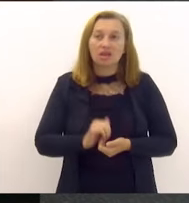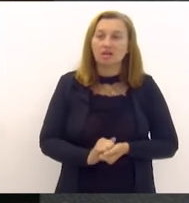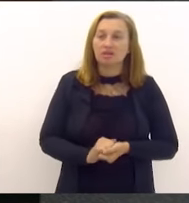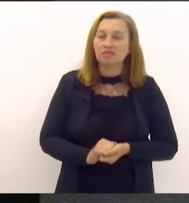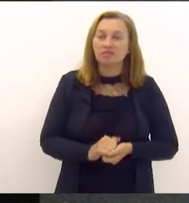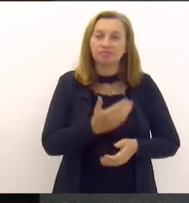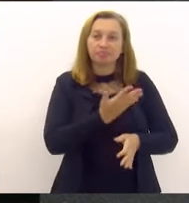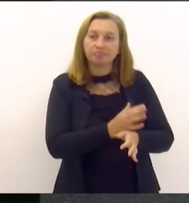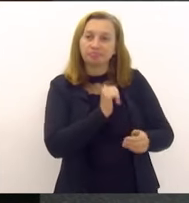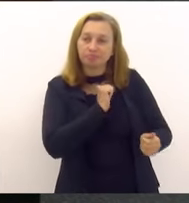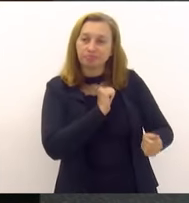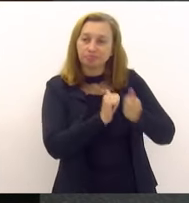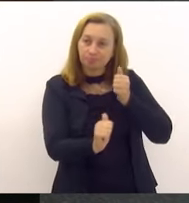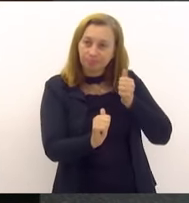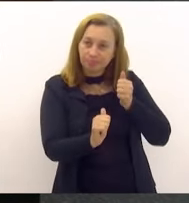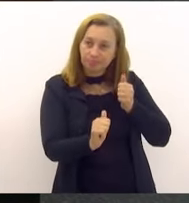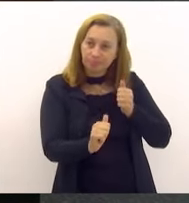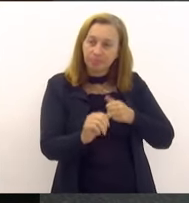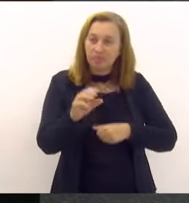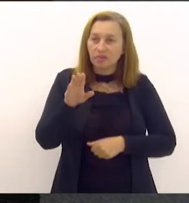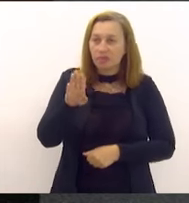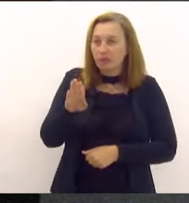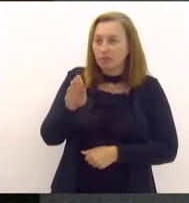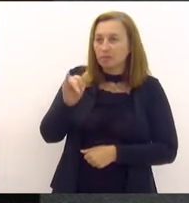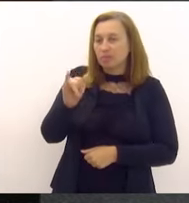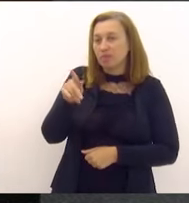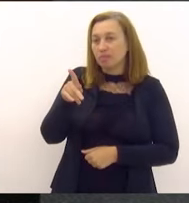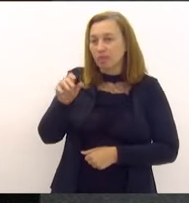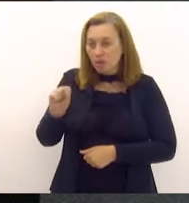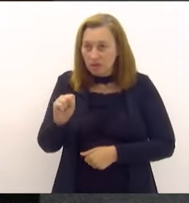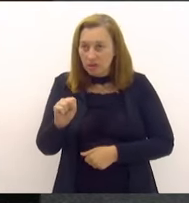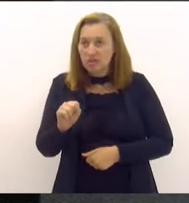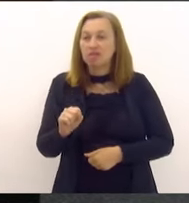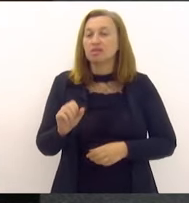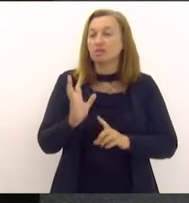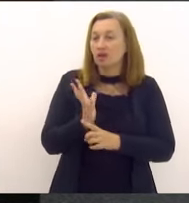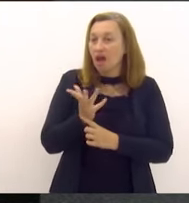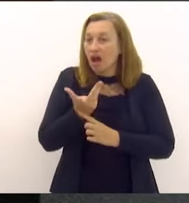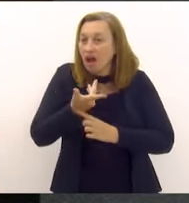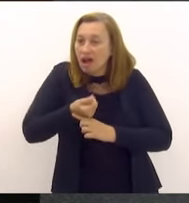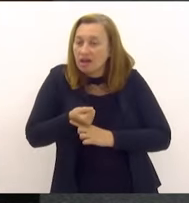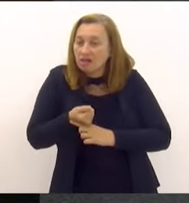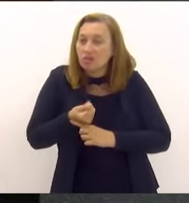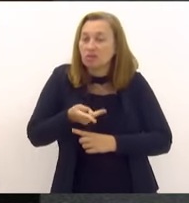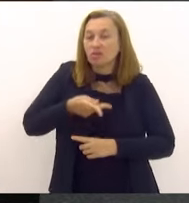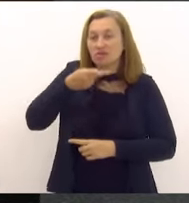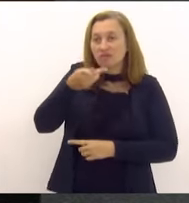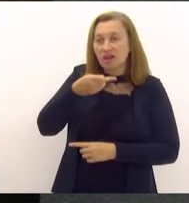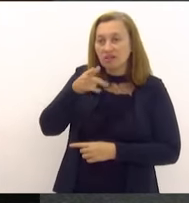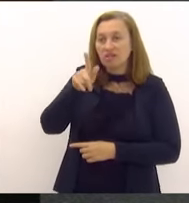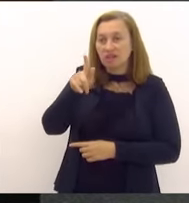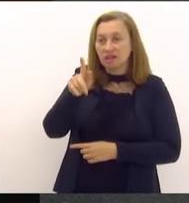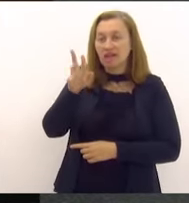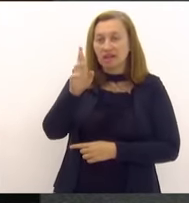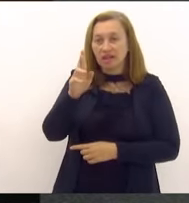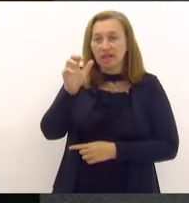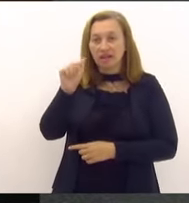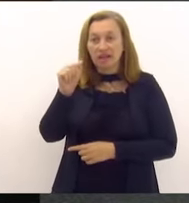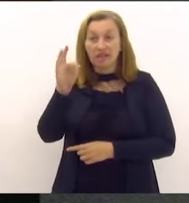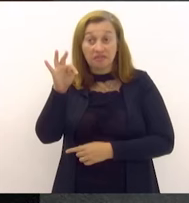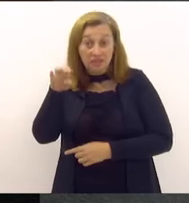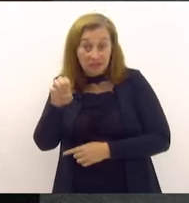prática esportiva, quando a gente fala dos b-boys e b-girls, a prática artística, quando a gente fala do grafite, e